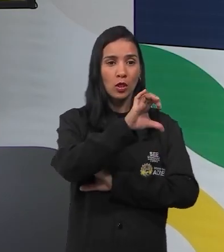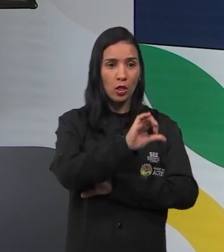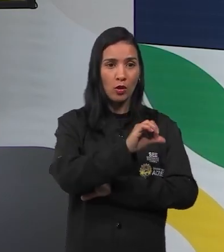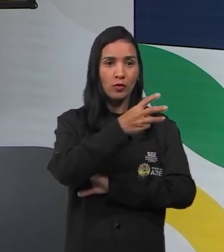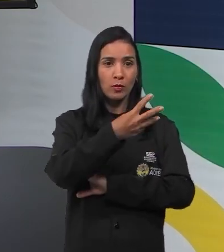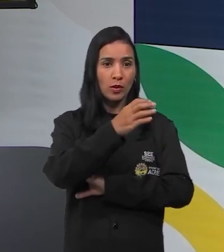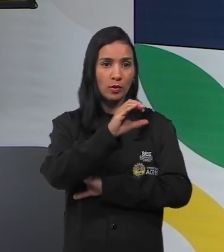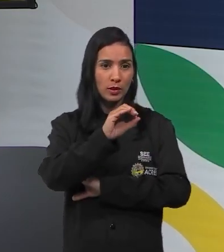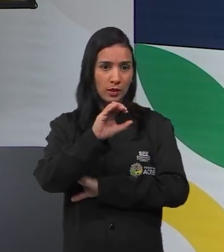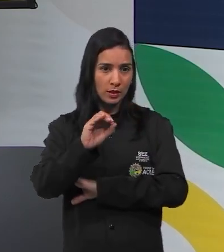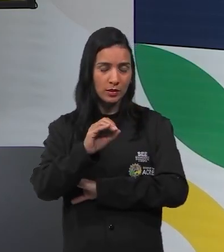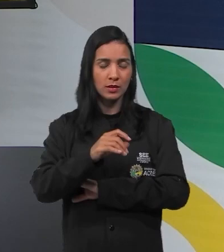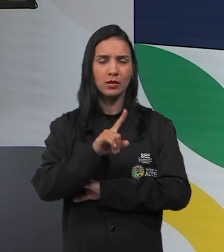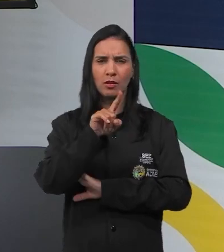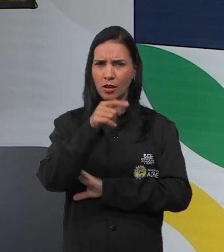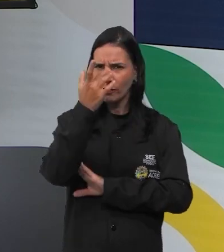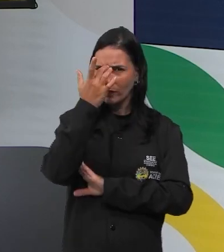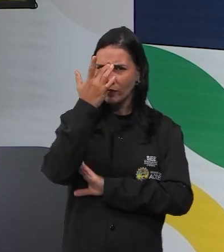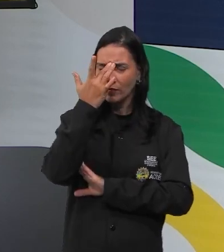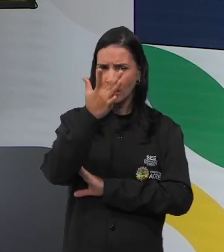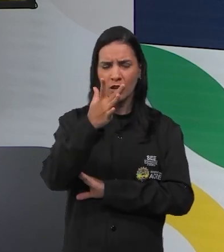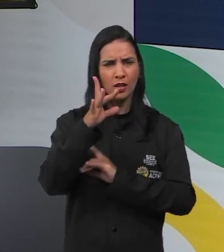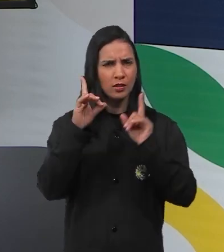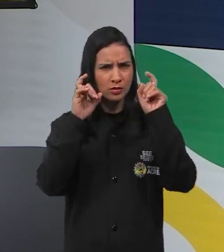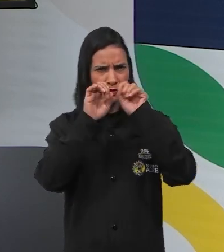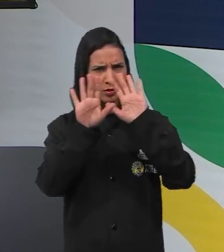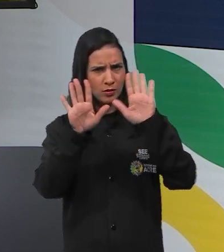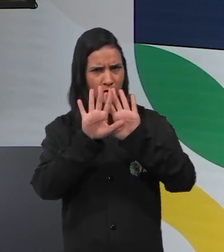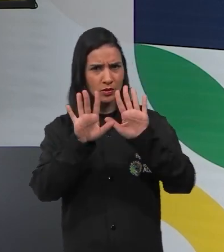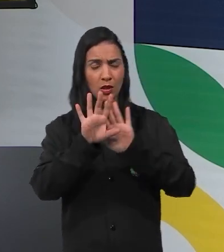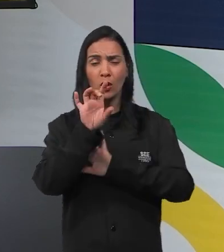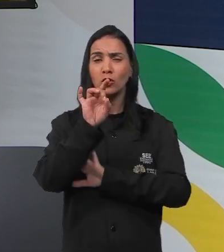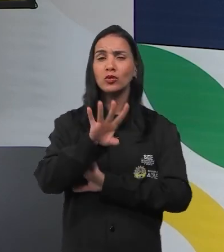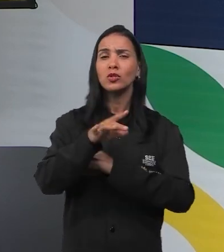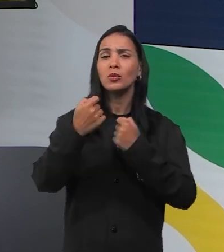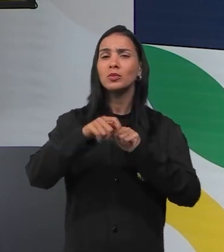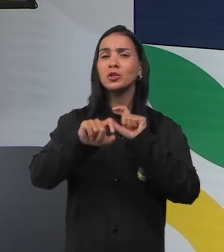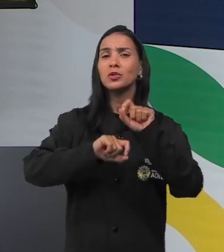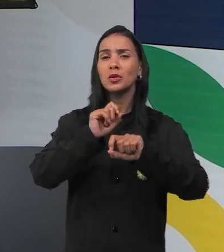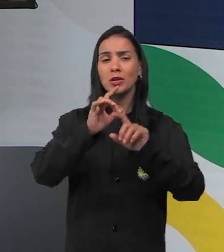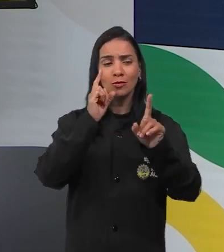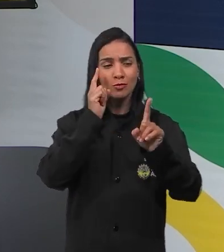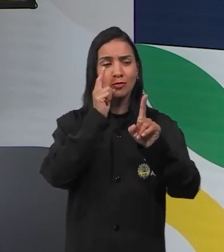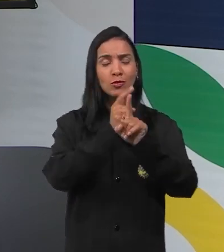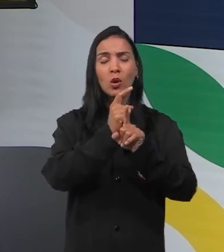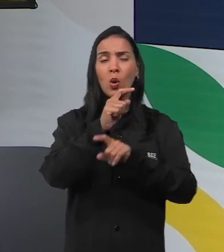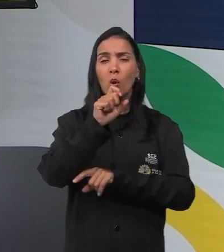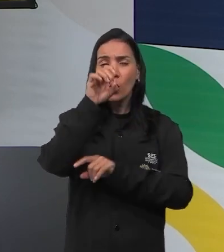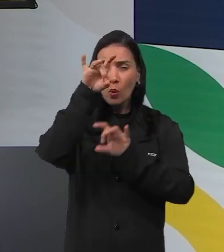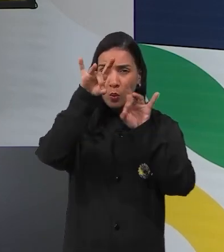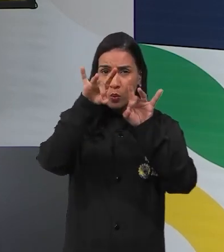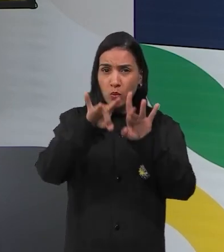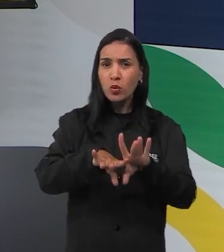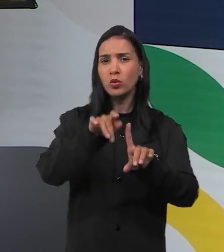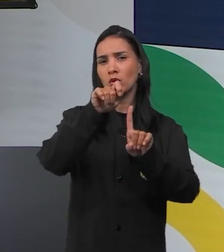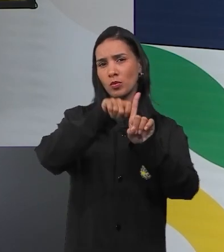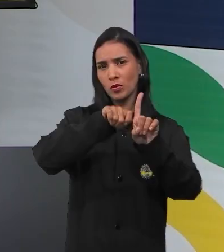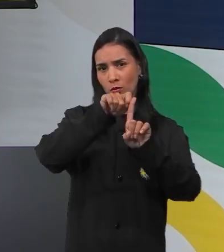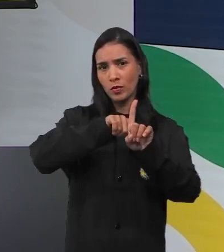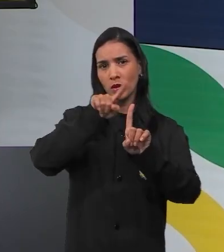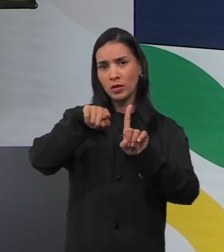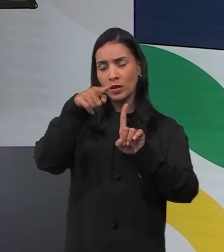um problema complicado também, você só precisava descobrir o último mês, a aplicação do último mês, e depois